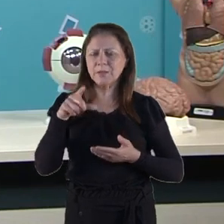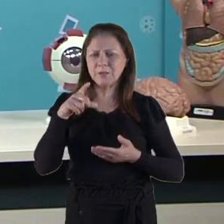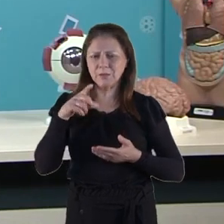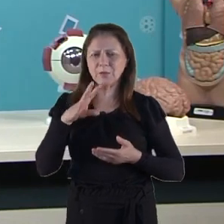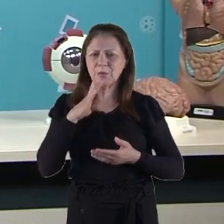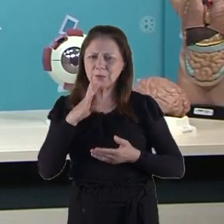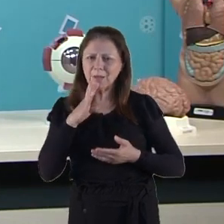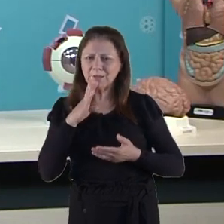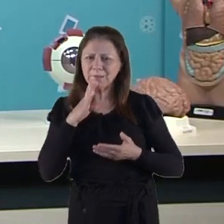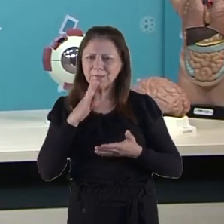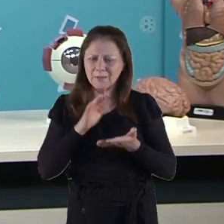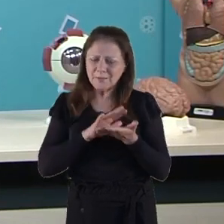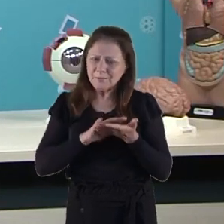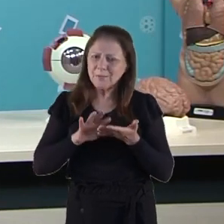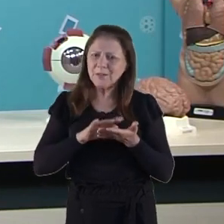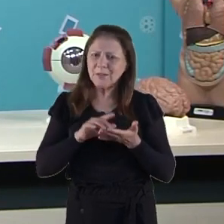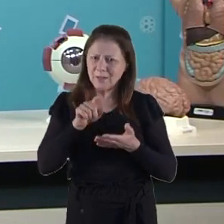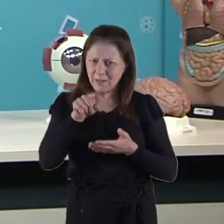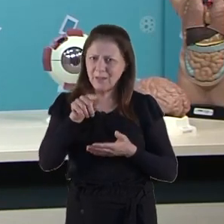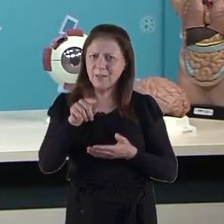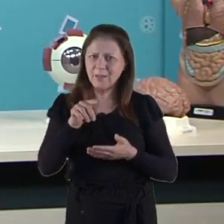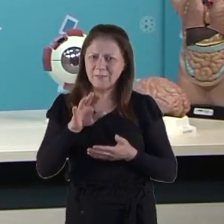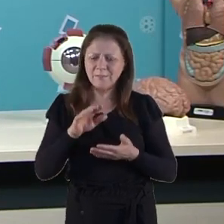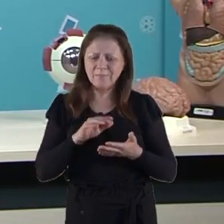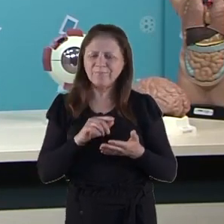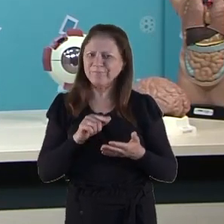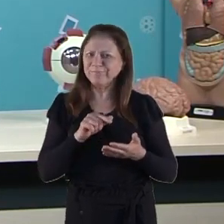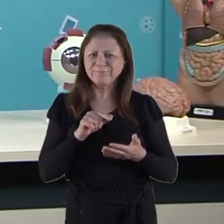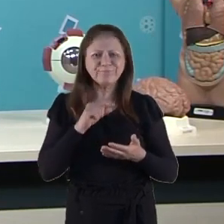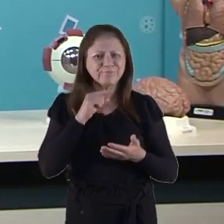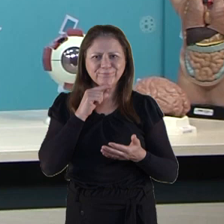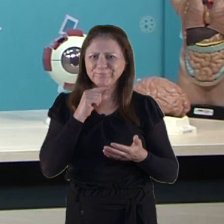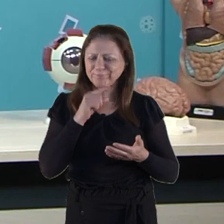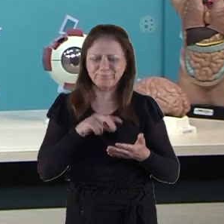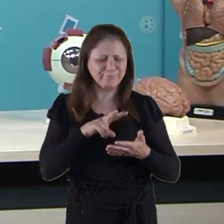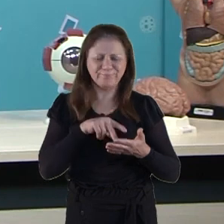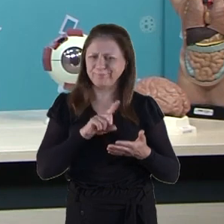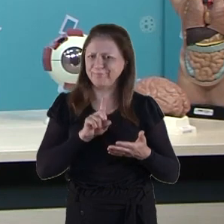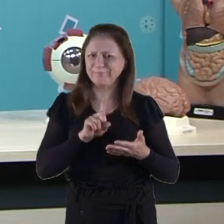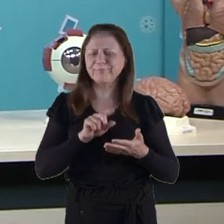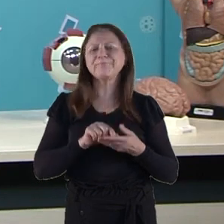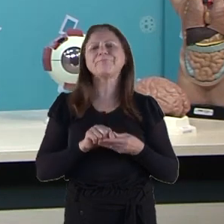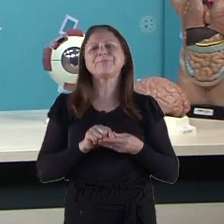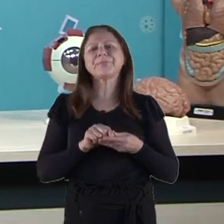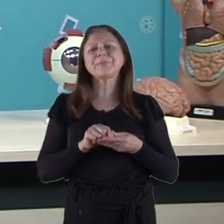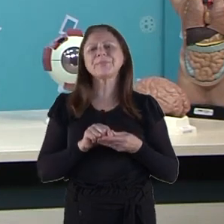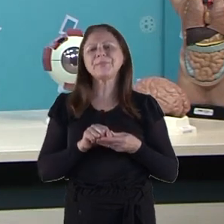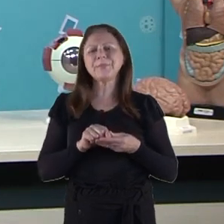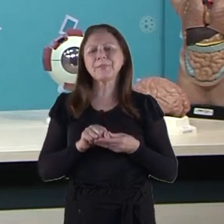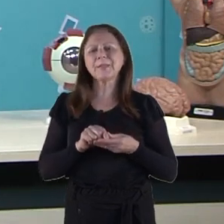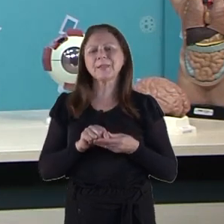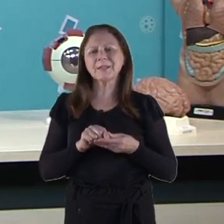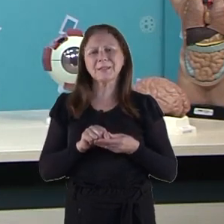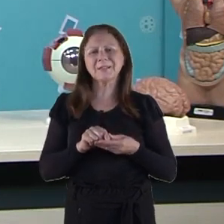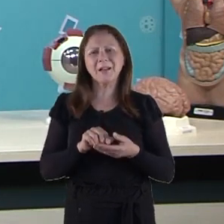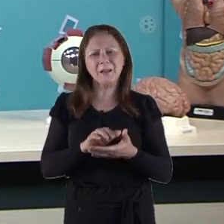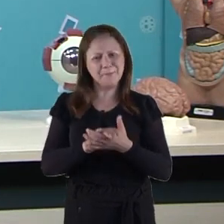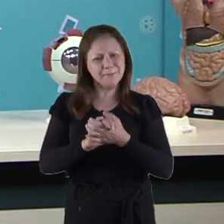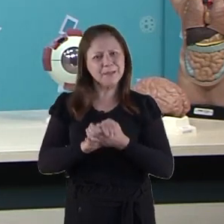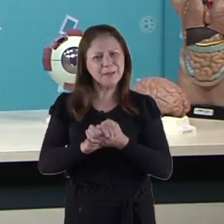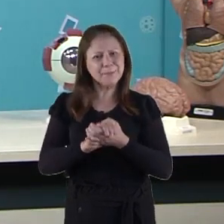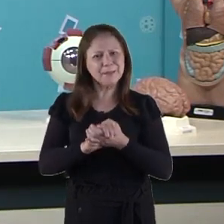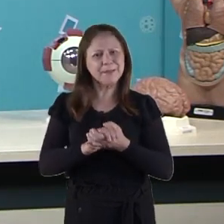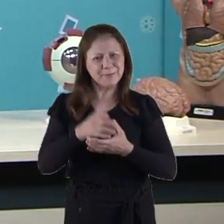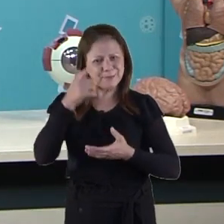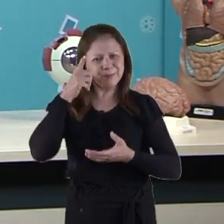de contato com braille? Já viu como é que é? Eu tive esse contato e é bem difícil, eu não consegui entender nada. Então, assim, você tem que dar parabéns